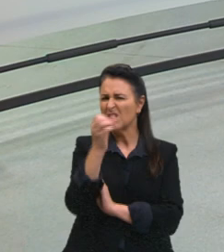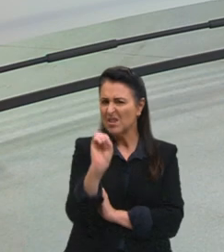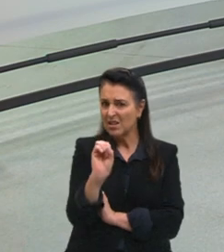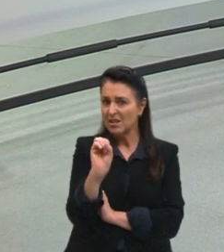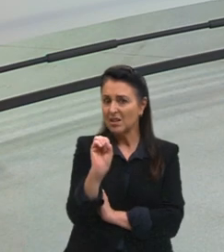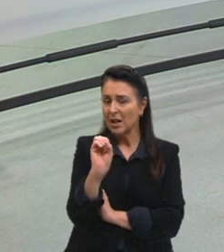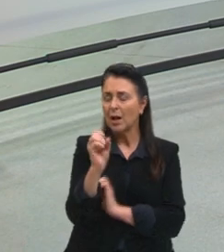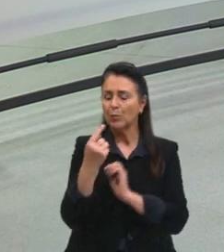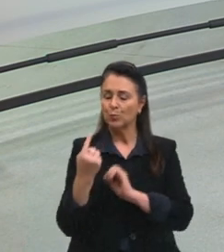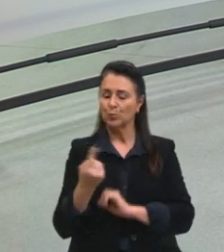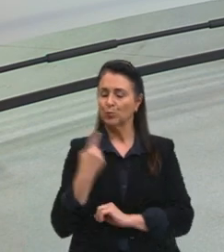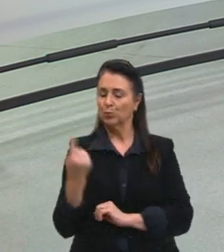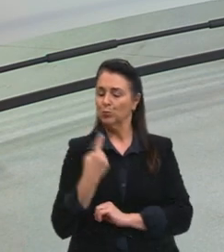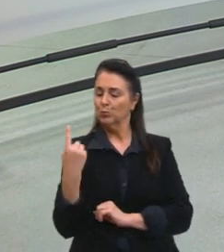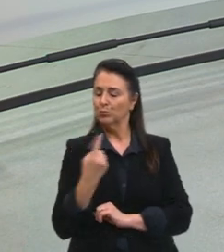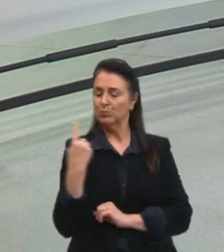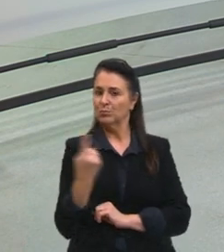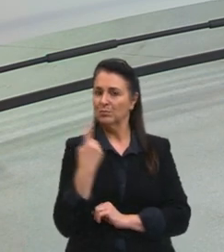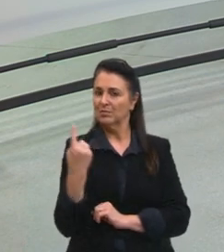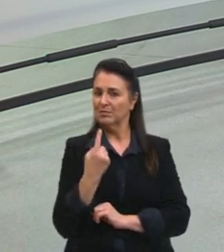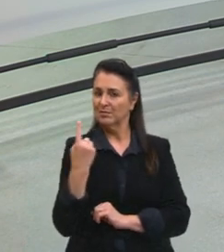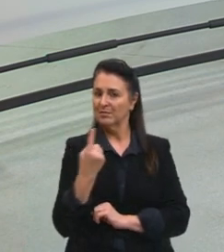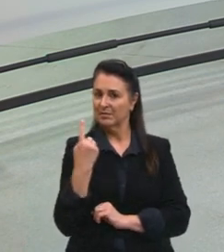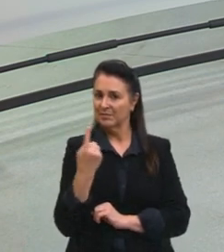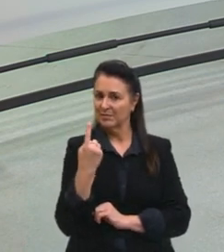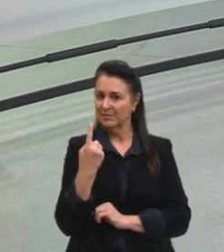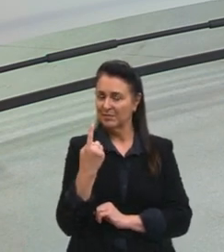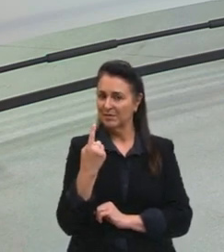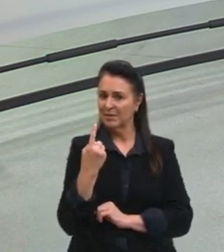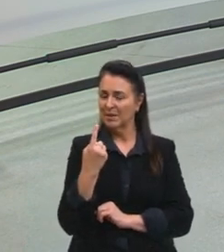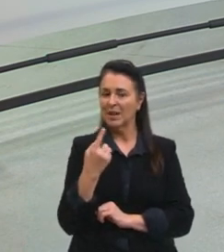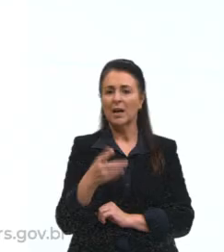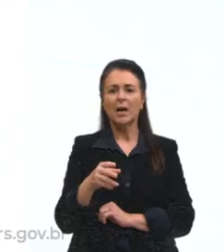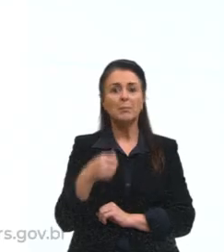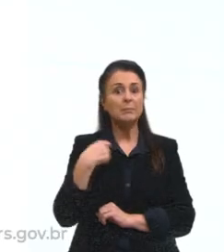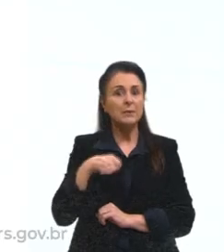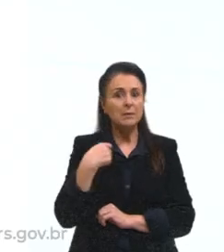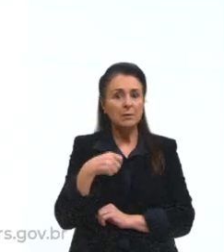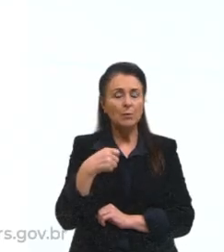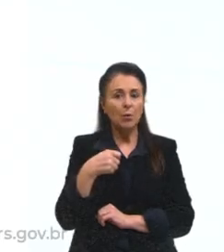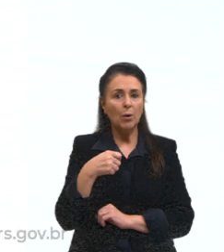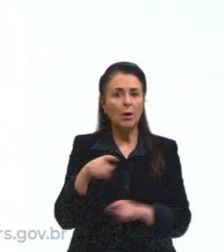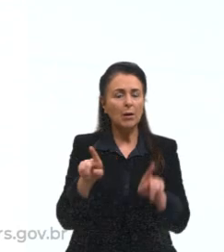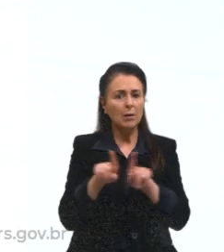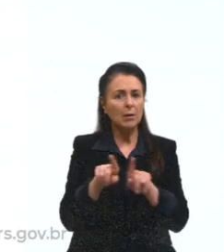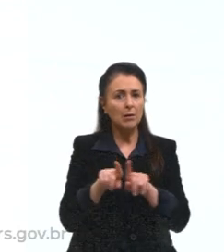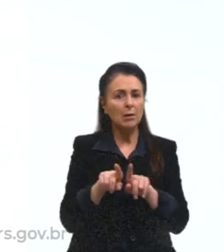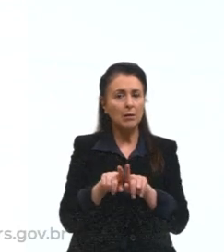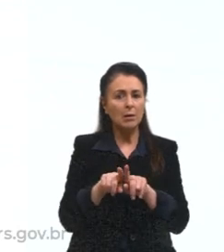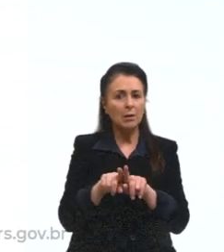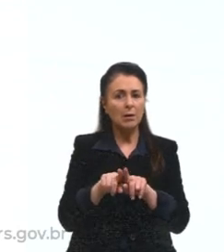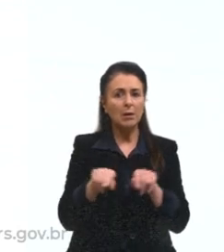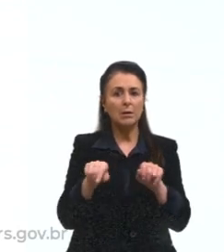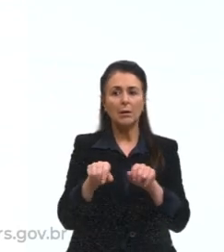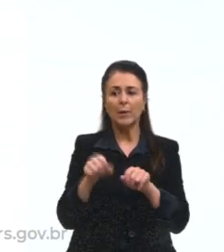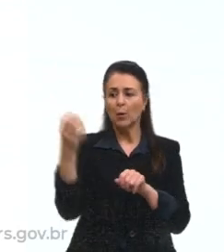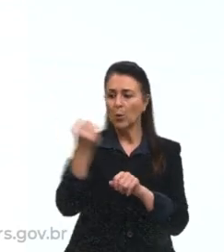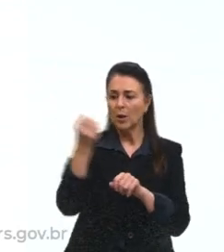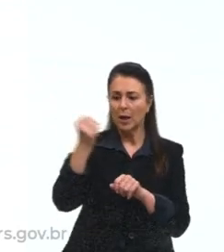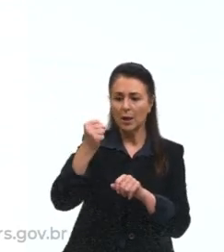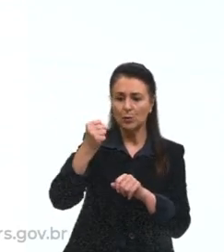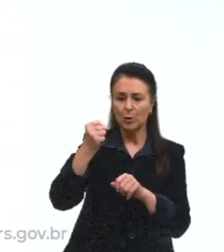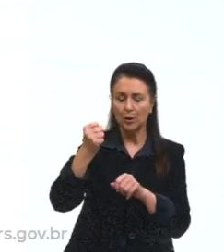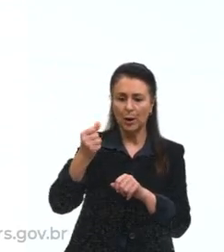liquidificador Na década de50 de60 foi necessário que Se colocasse o leite